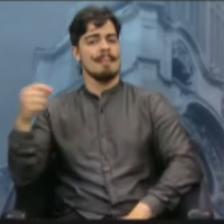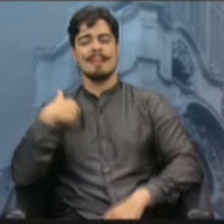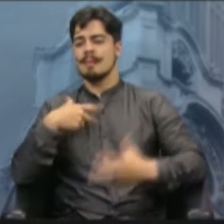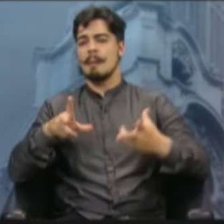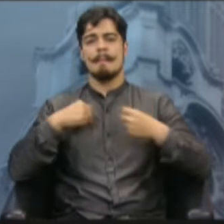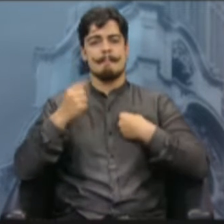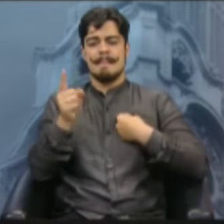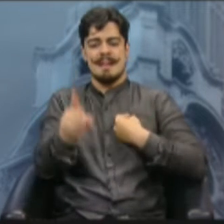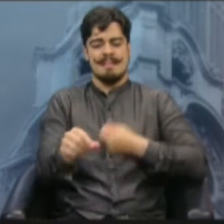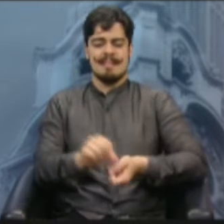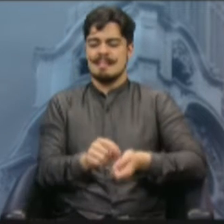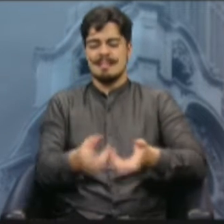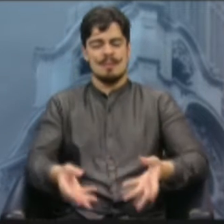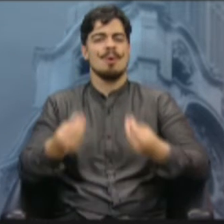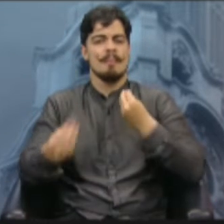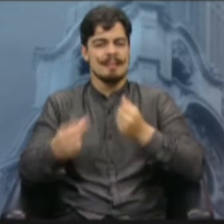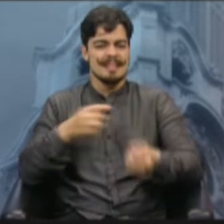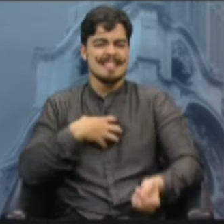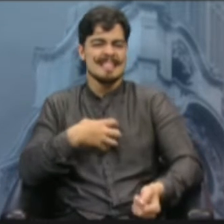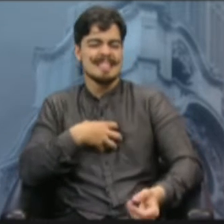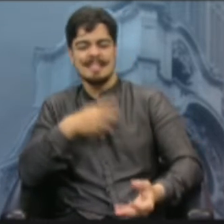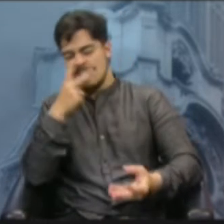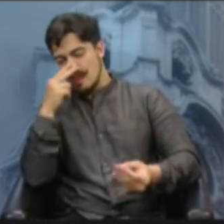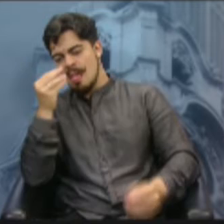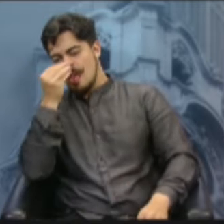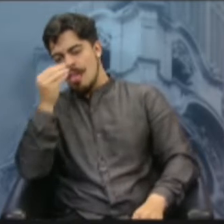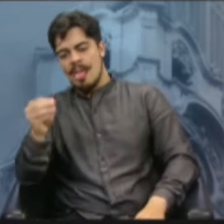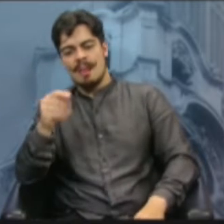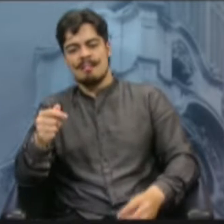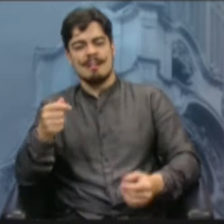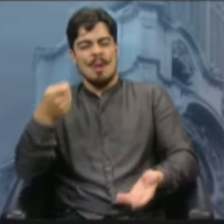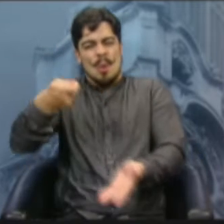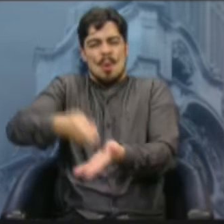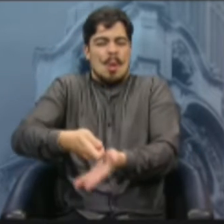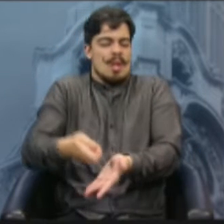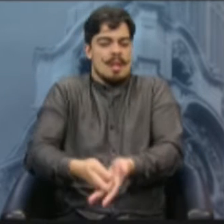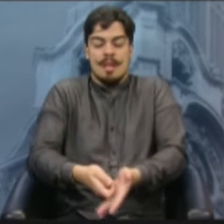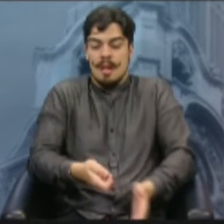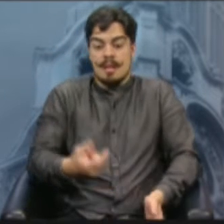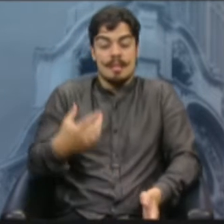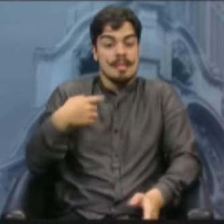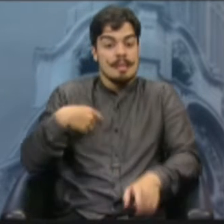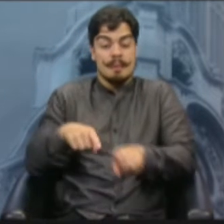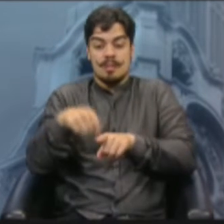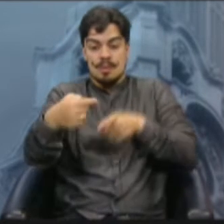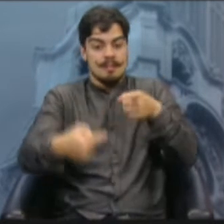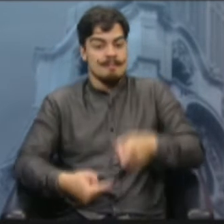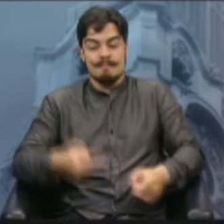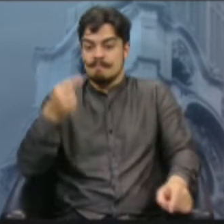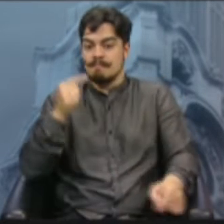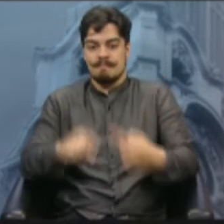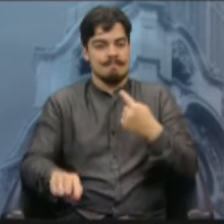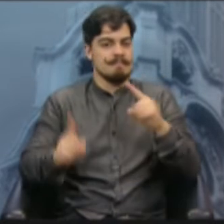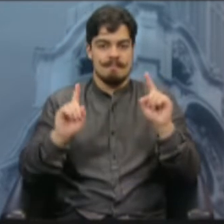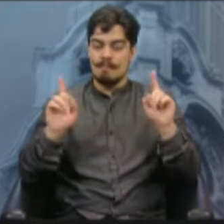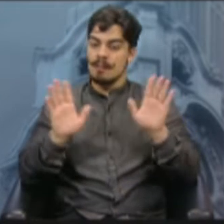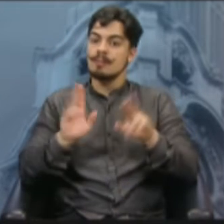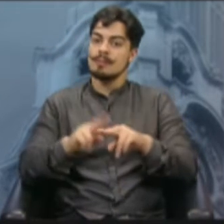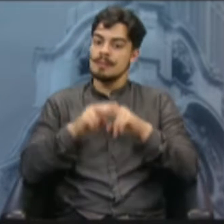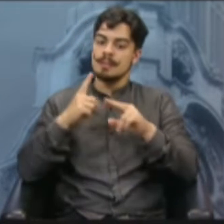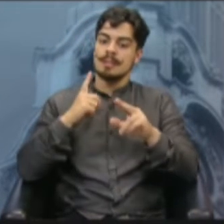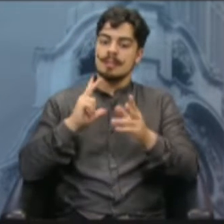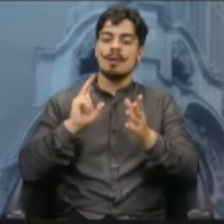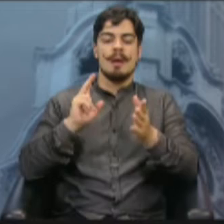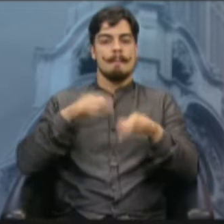ser tratada dessa forma tão desproporcional, autoritária e indiscutivelmente inconstitucional. Essa é a humilde posição